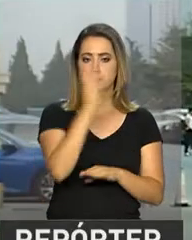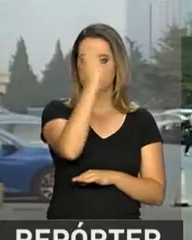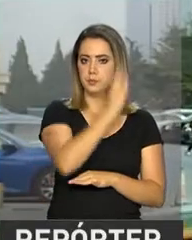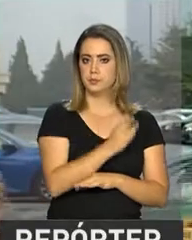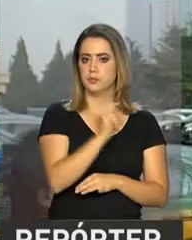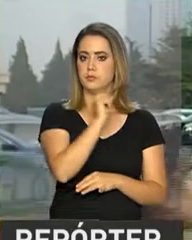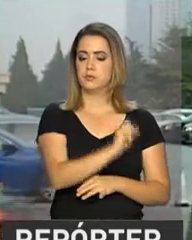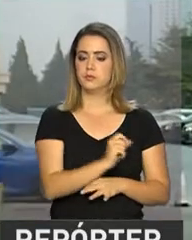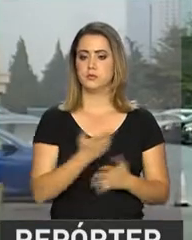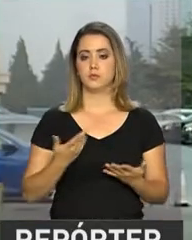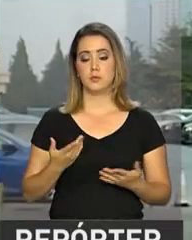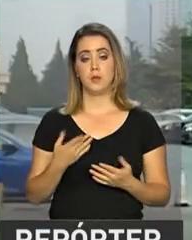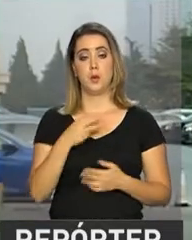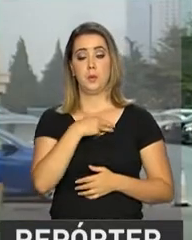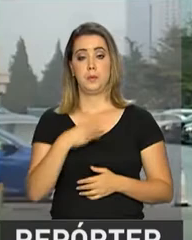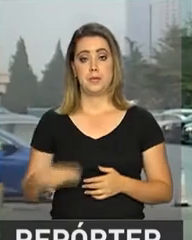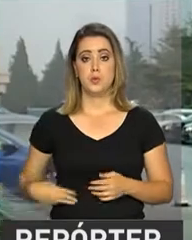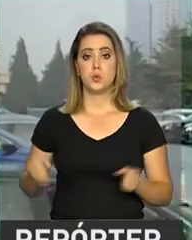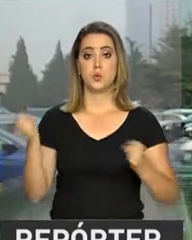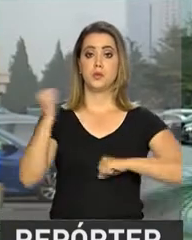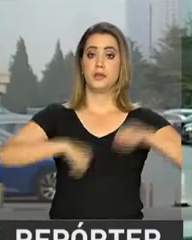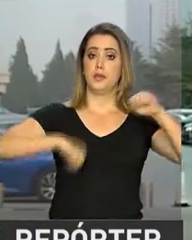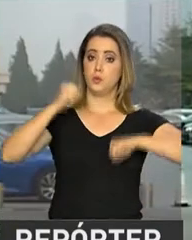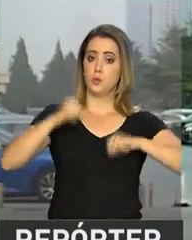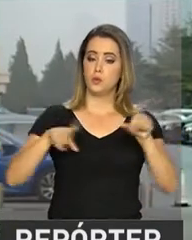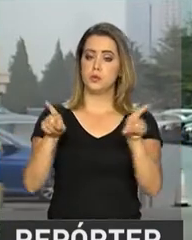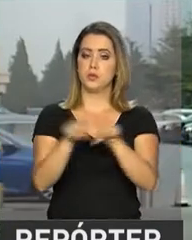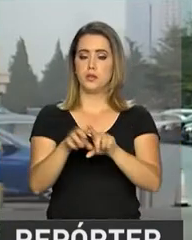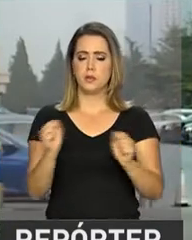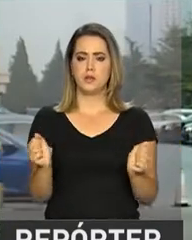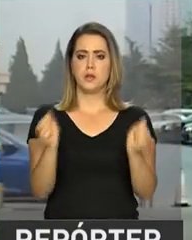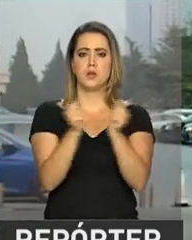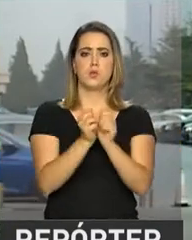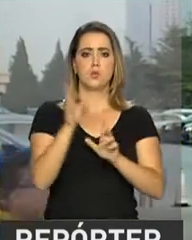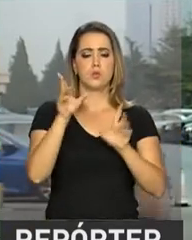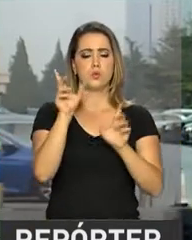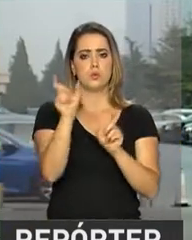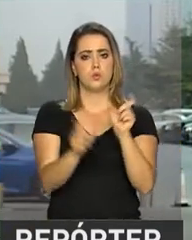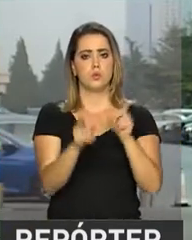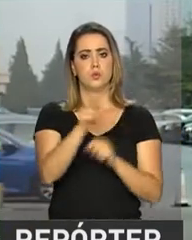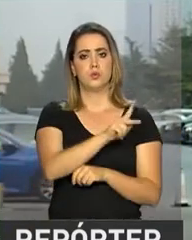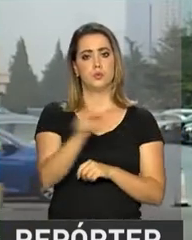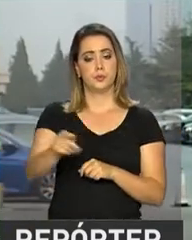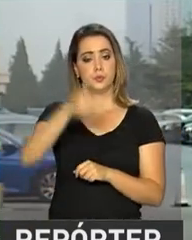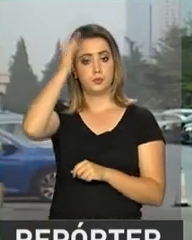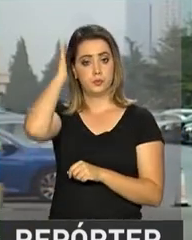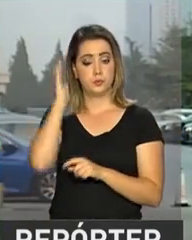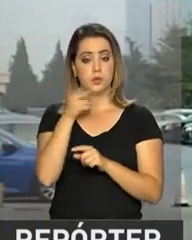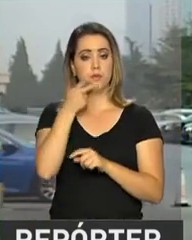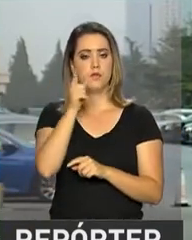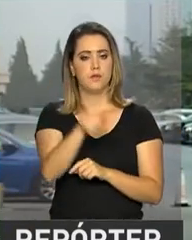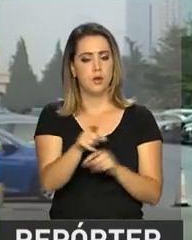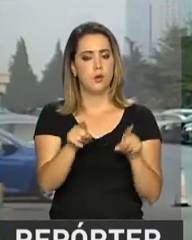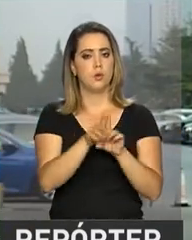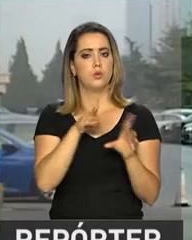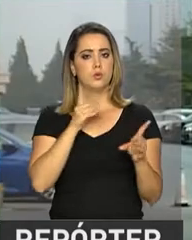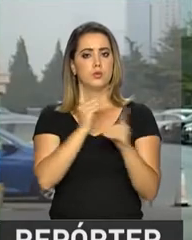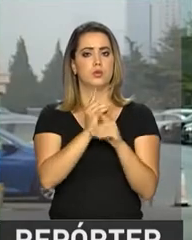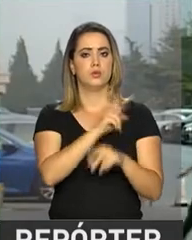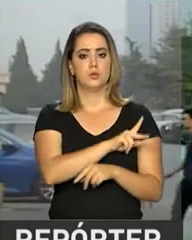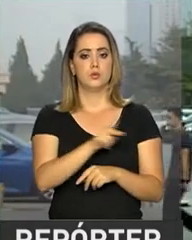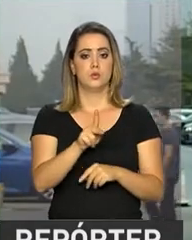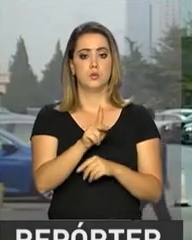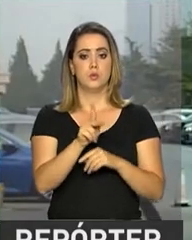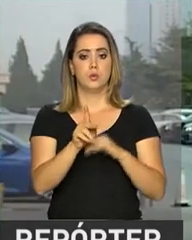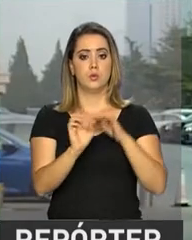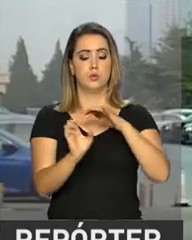da Indústria, Comércio Exterior e Serviços, que acompanha o presidente na viagem, também falou sobre os encontros com empresários